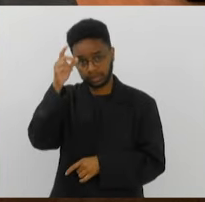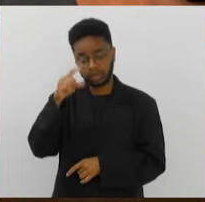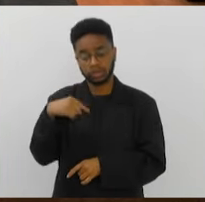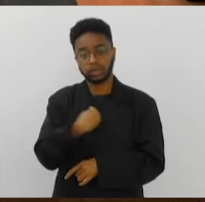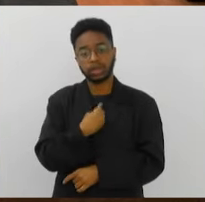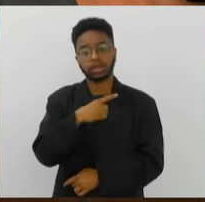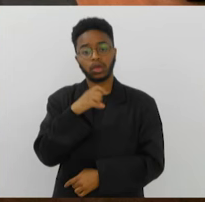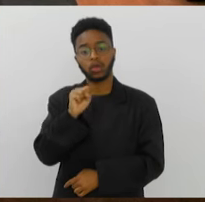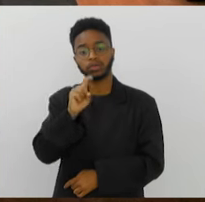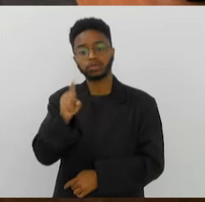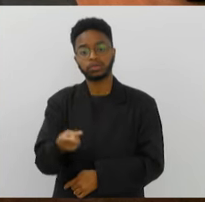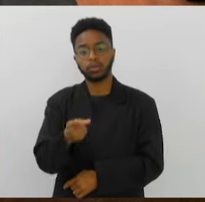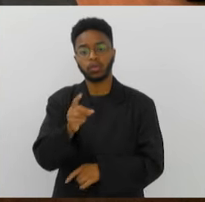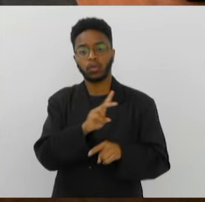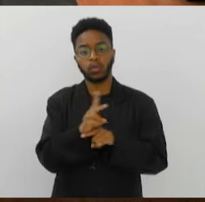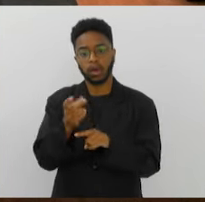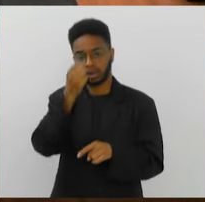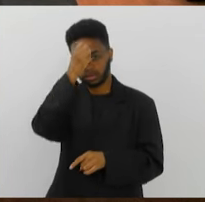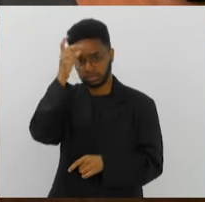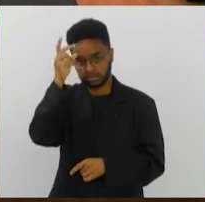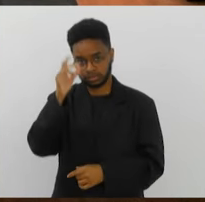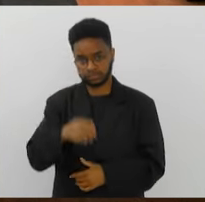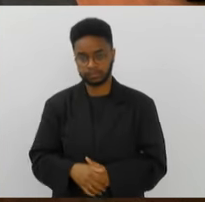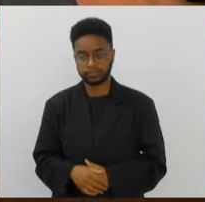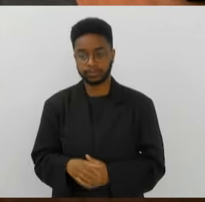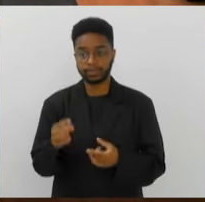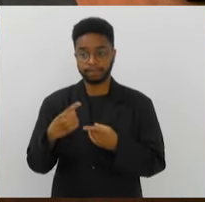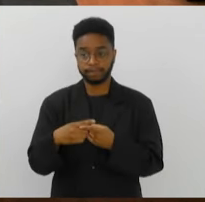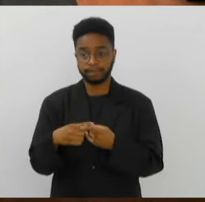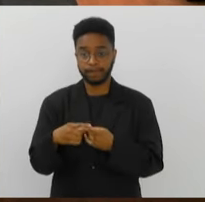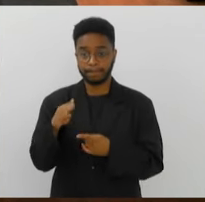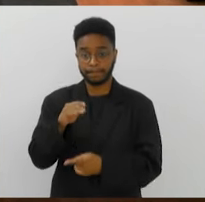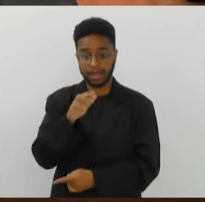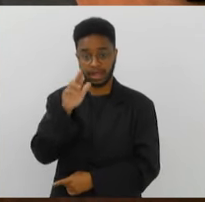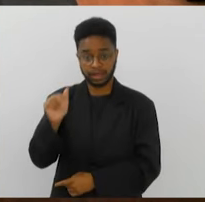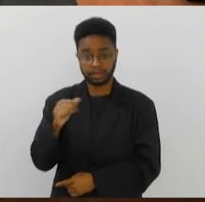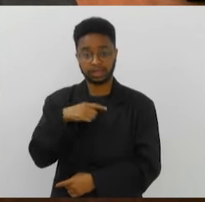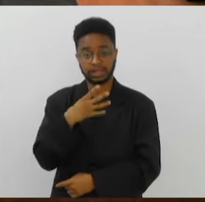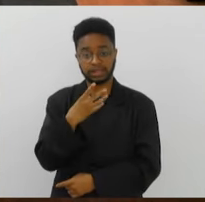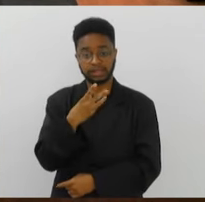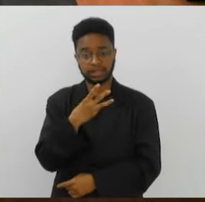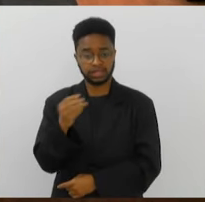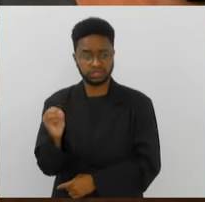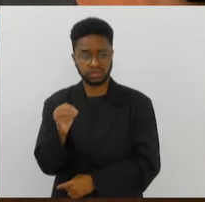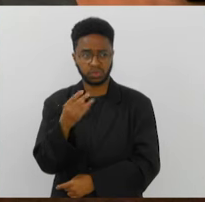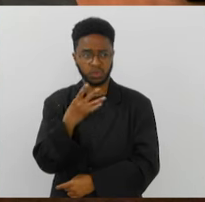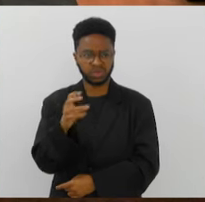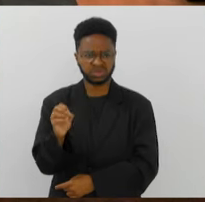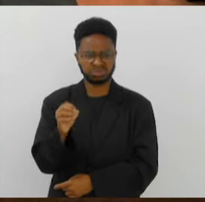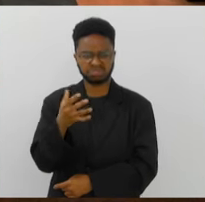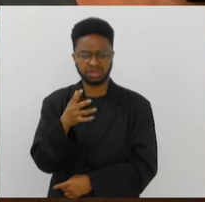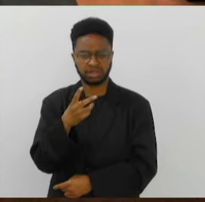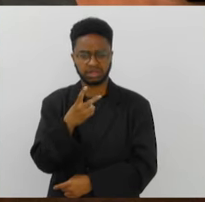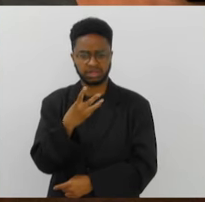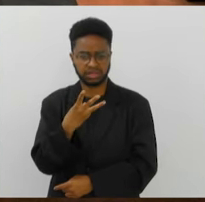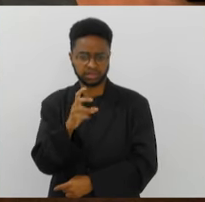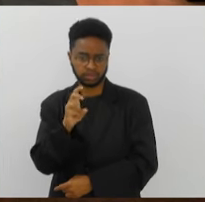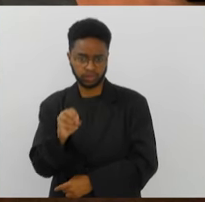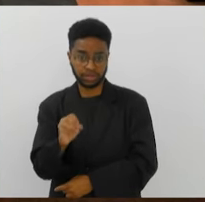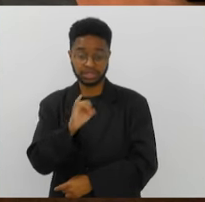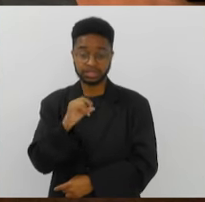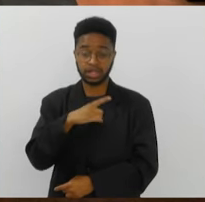mil guardas municipais. Batalhão da Barra tem 300 homens, 400 homens, 350. Com 8 mil